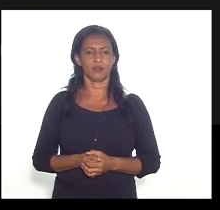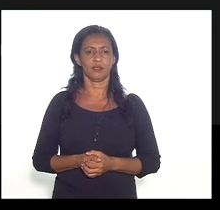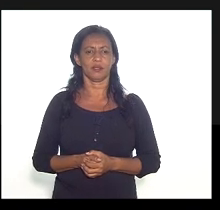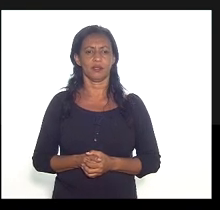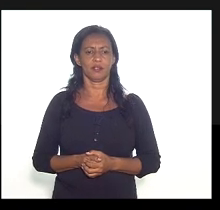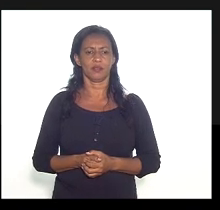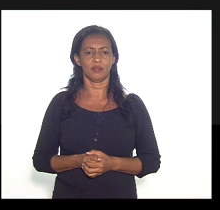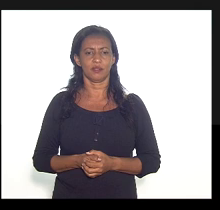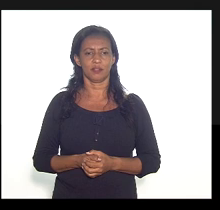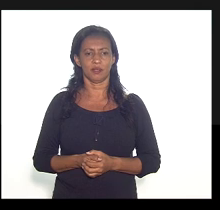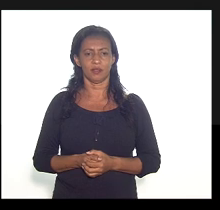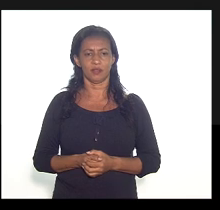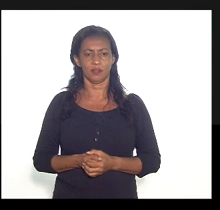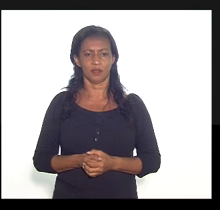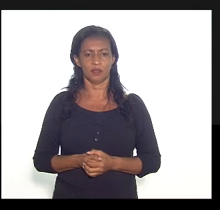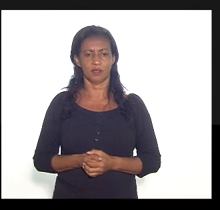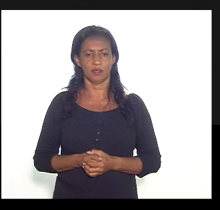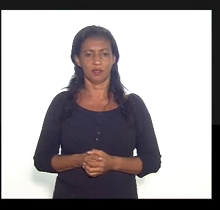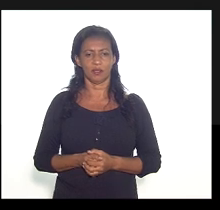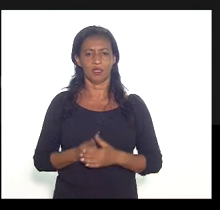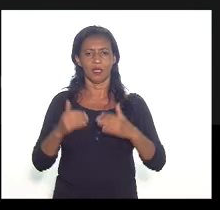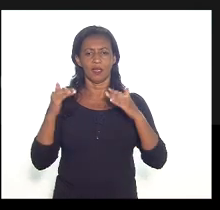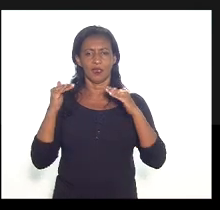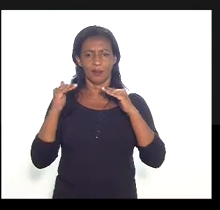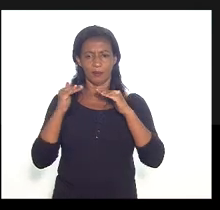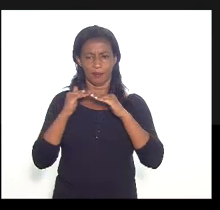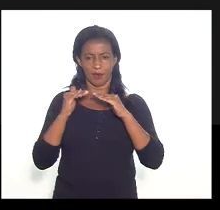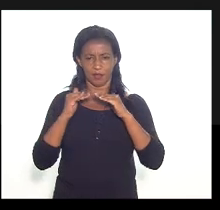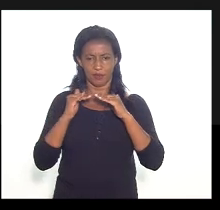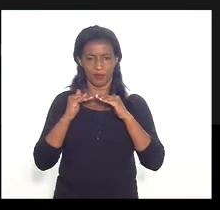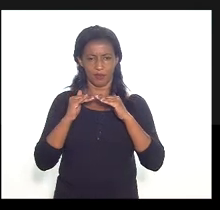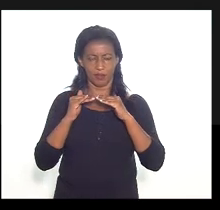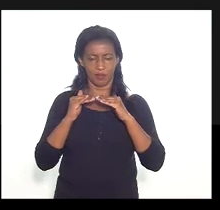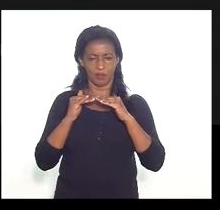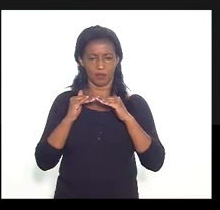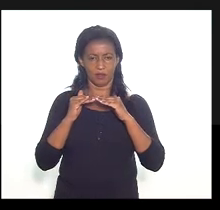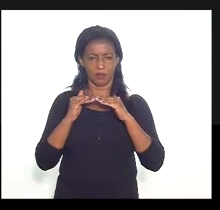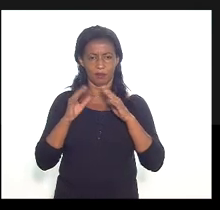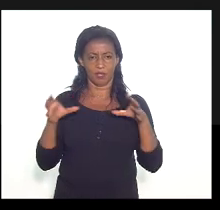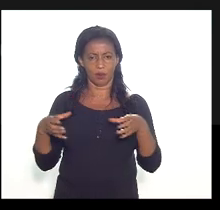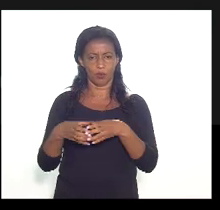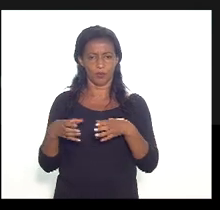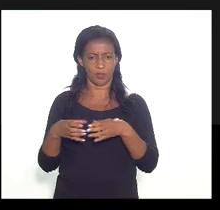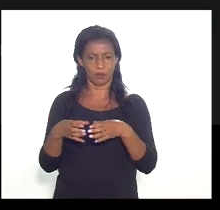para colher o parecer. O parecer favorável. Pela comissão.